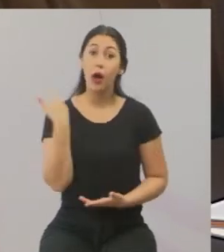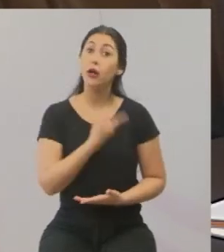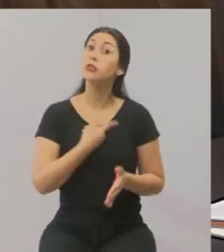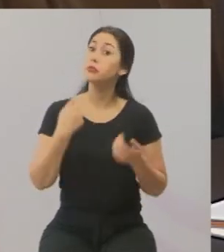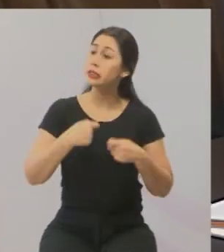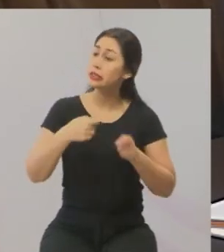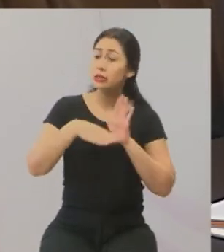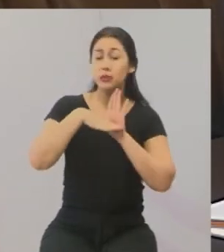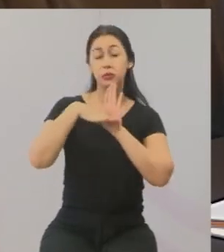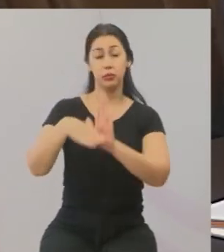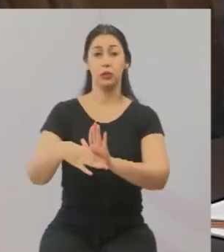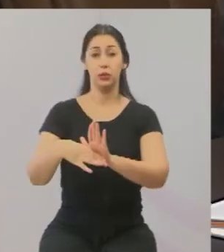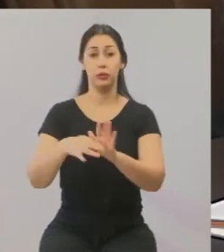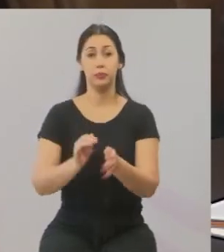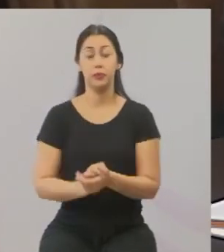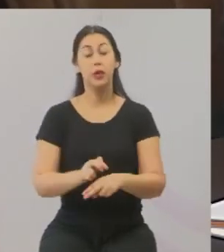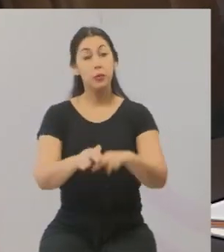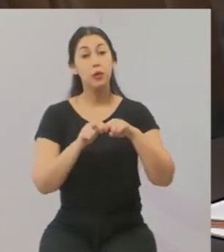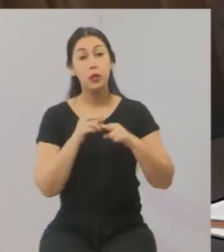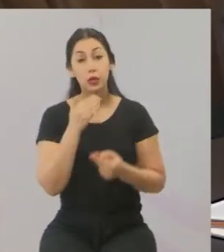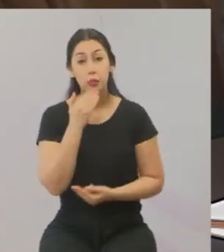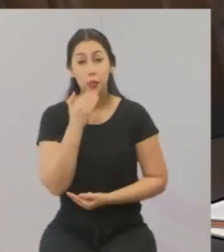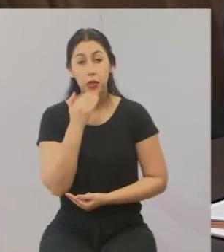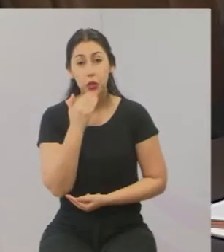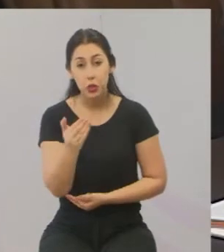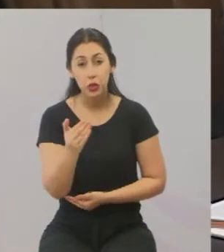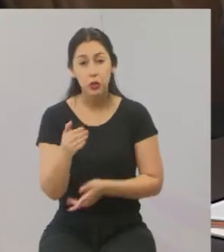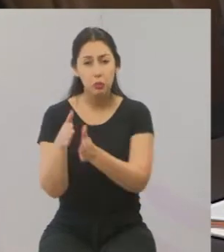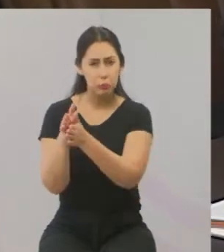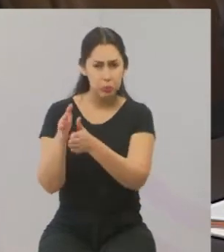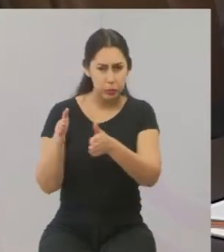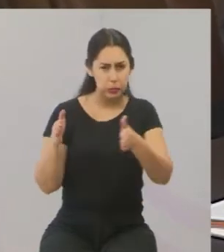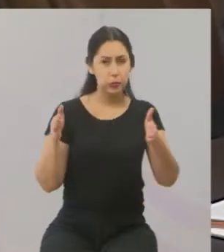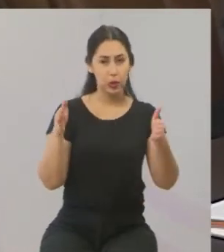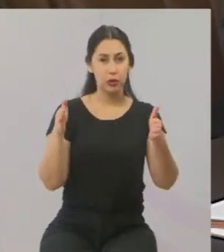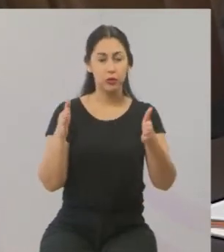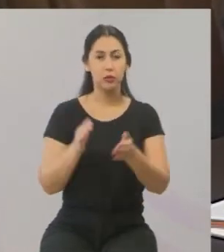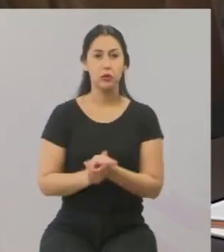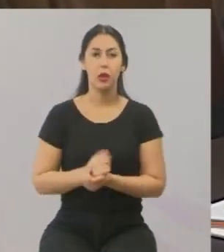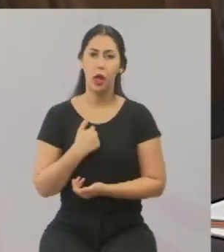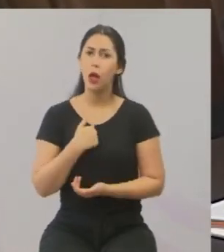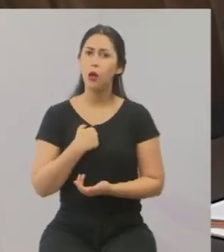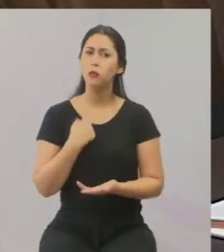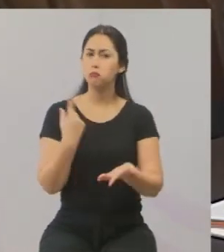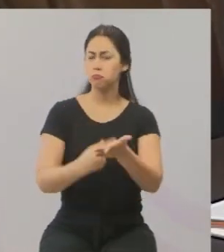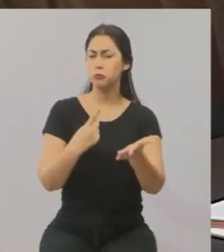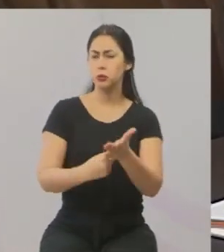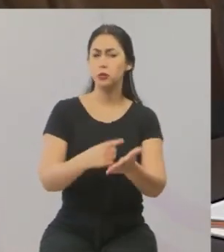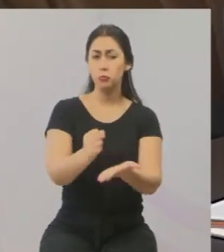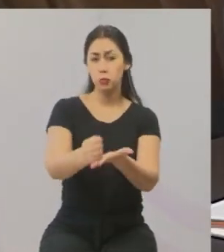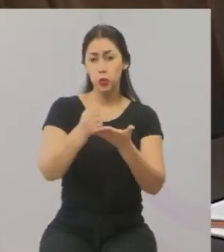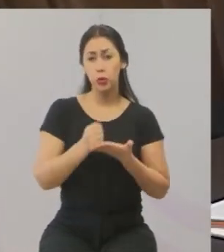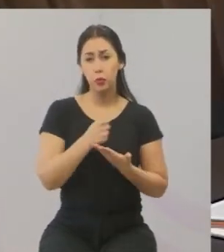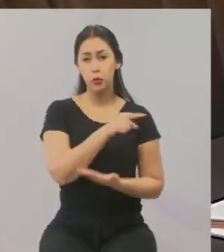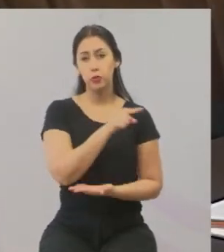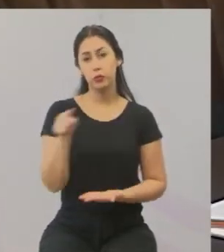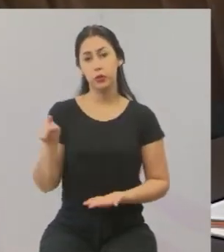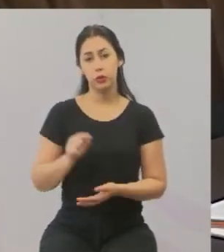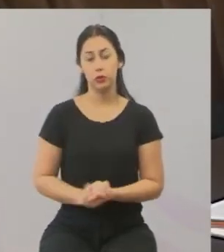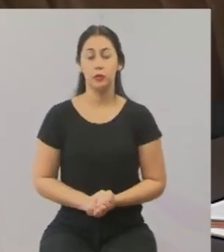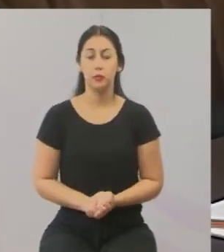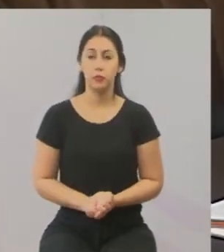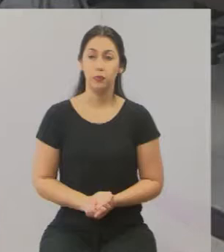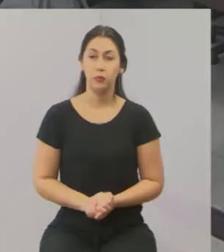Então, a gente, através do requerimento, estamos pedindo aí a prorrogação desse prazo. Por isso que eu conto aí com o apoio dos nobres pares.